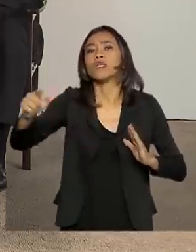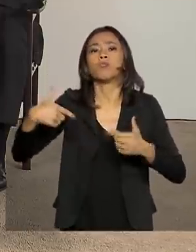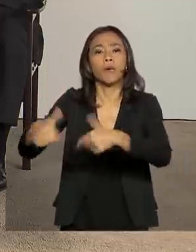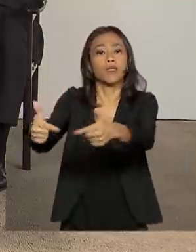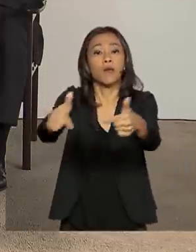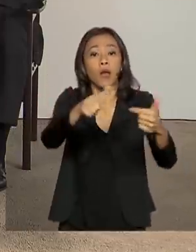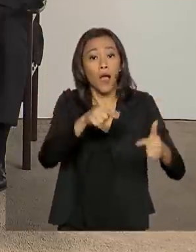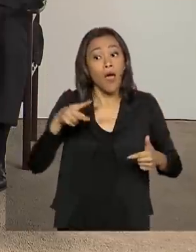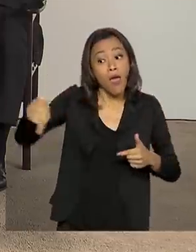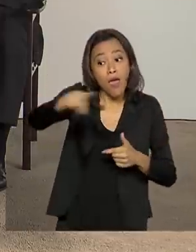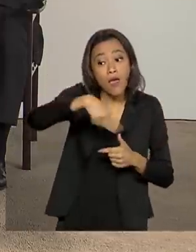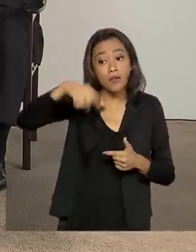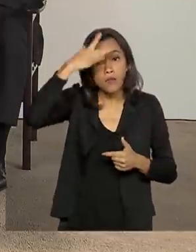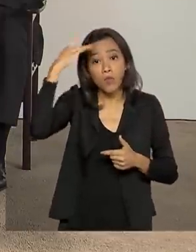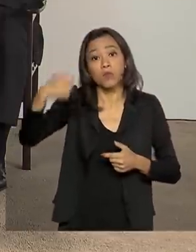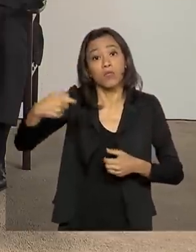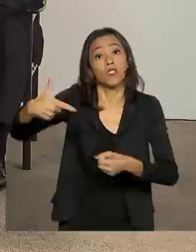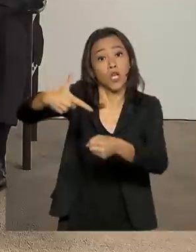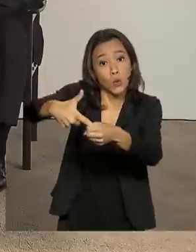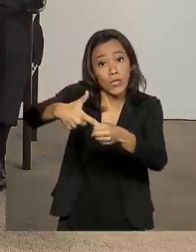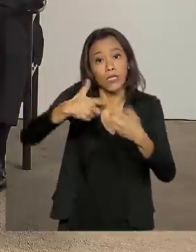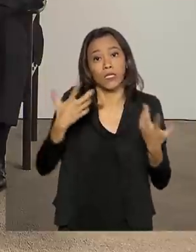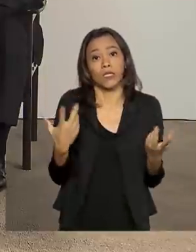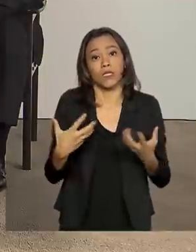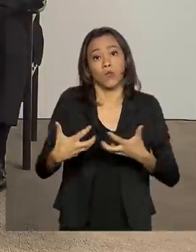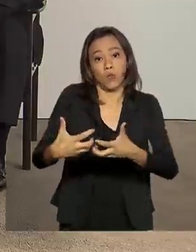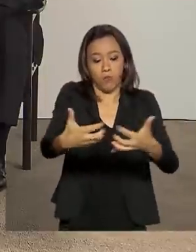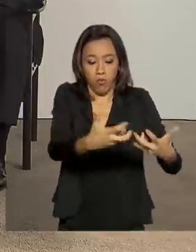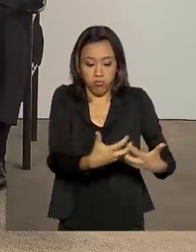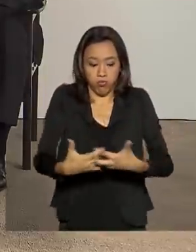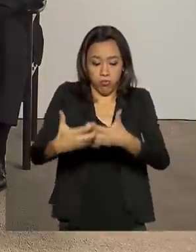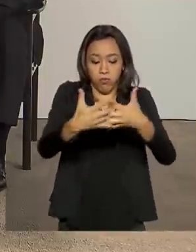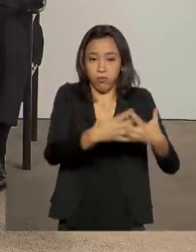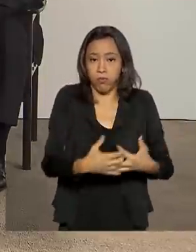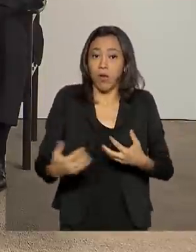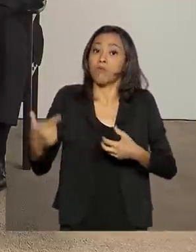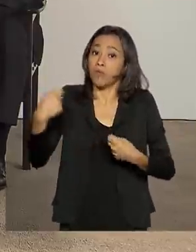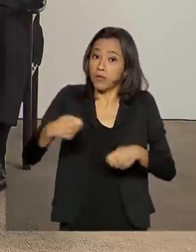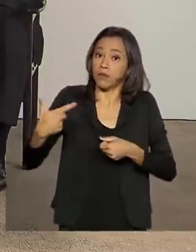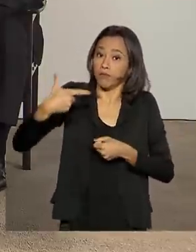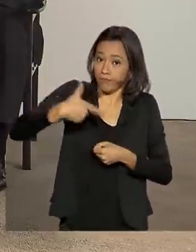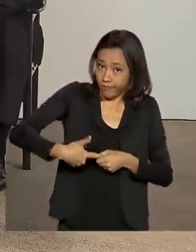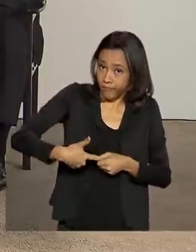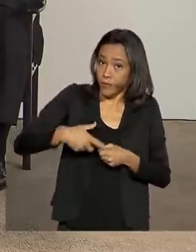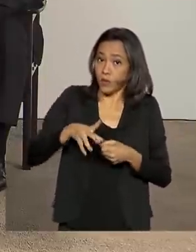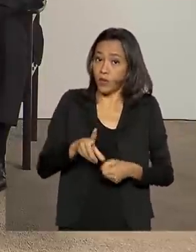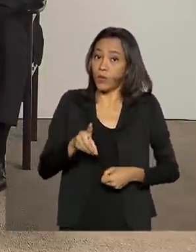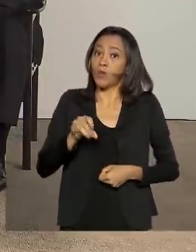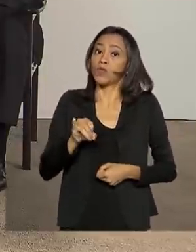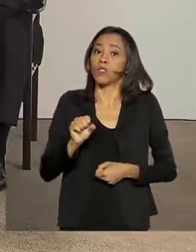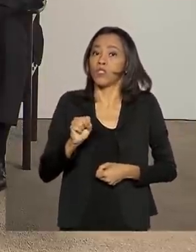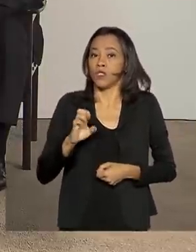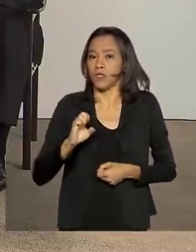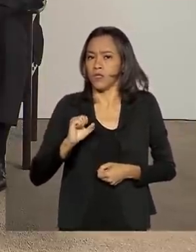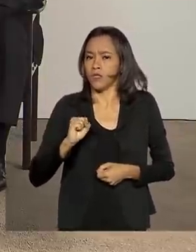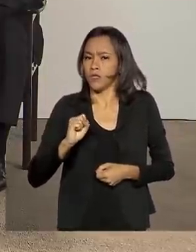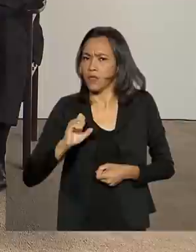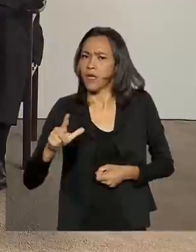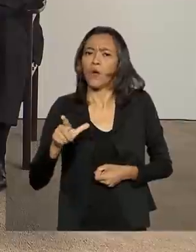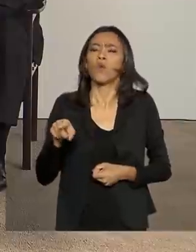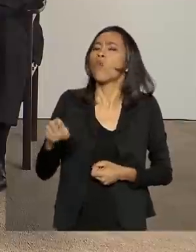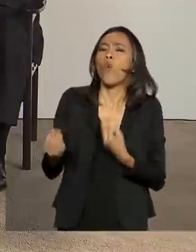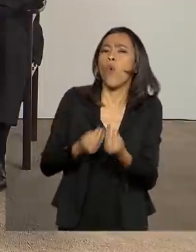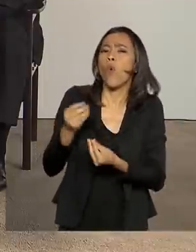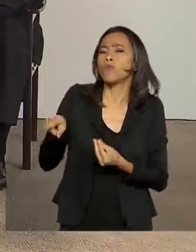pessoas precisam de gasolina, de combustível, os caminhoneiros precisam do diesel. E nessa questão do combustível, ministro, como que vocês têm trabalhado